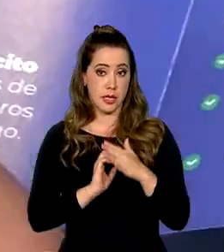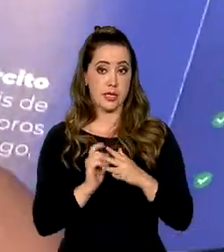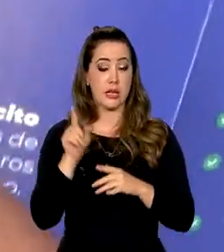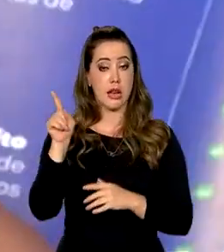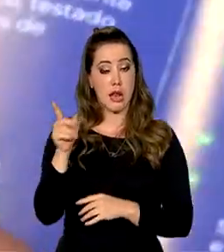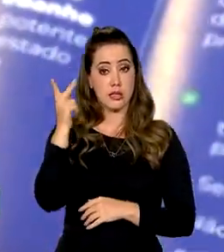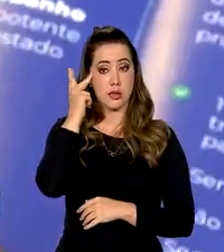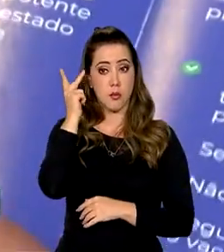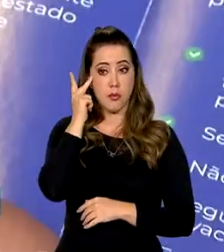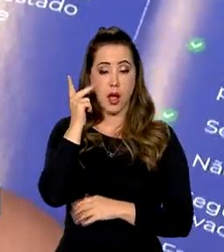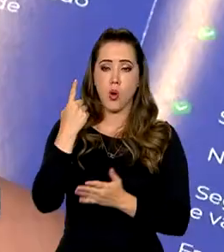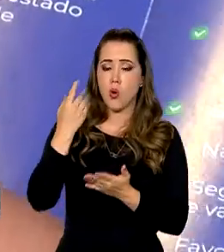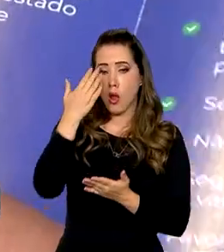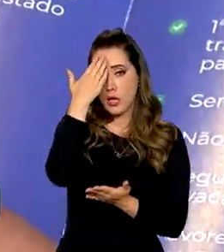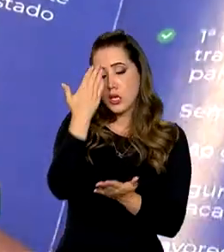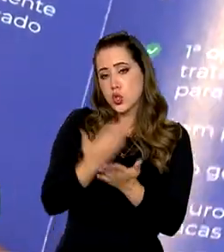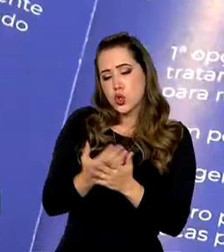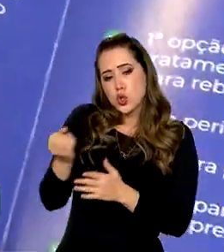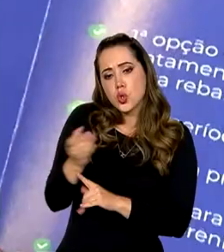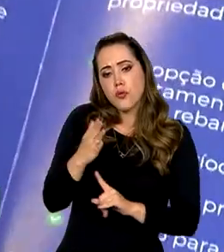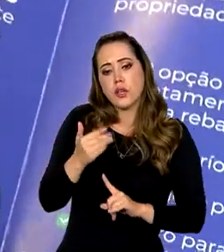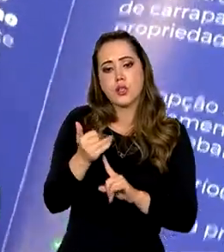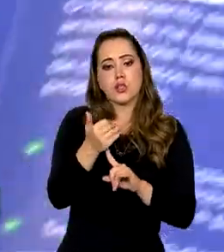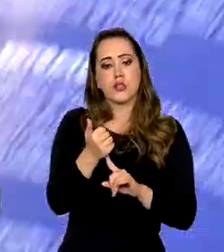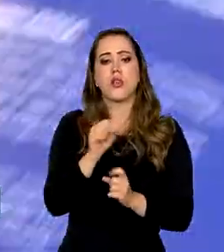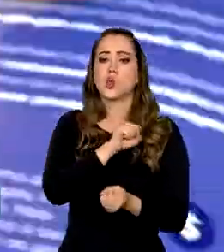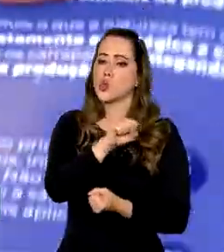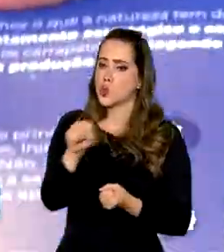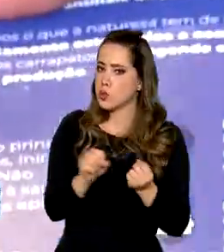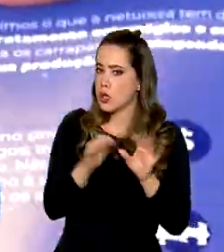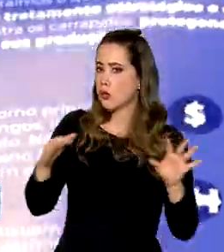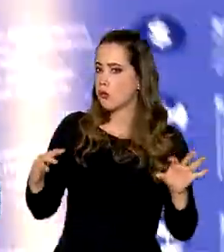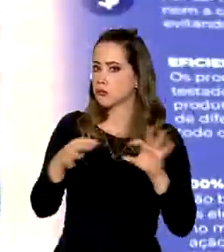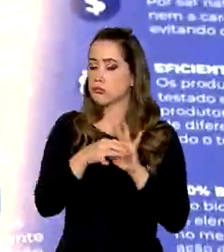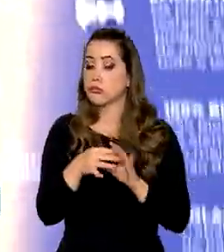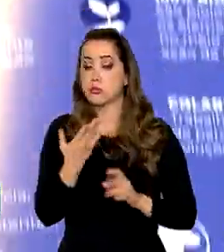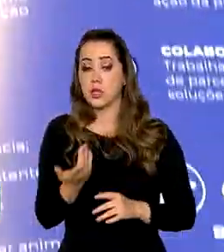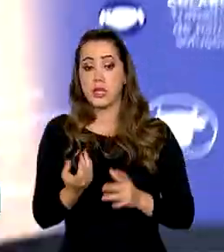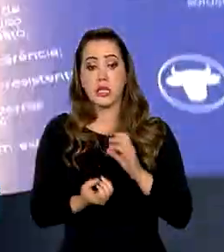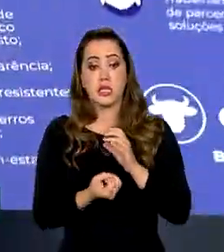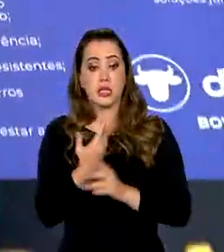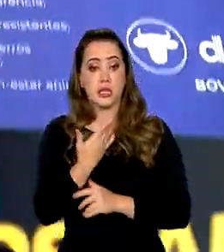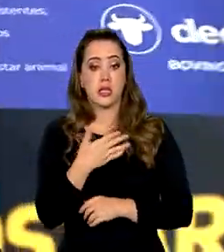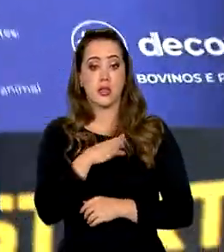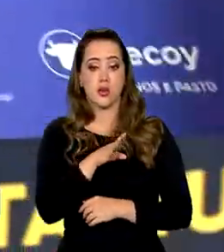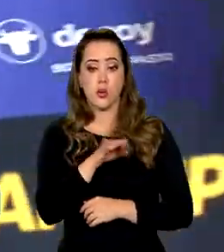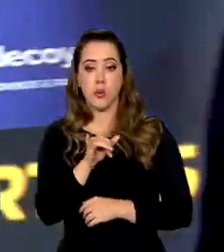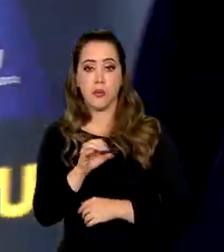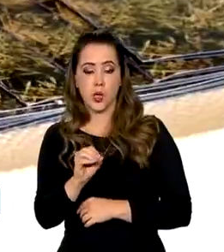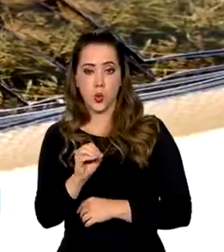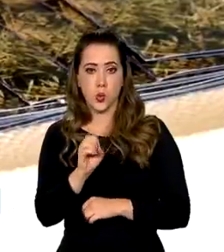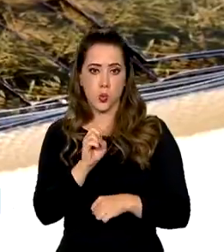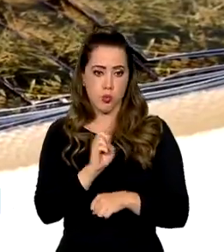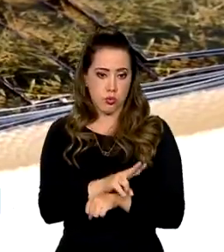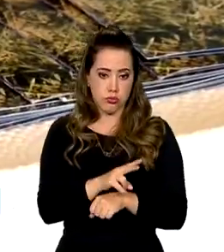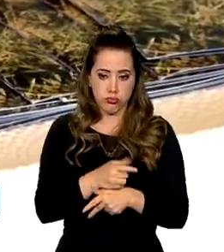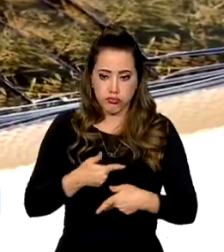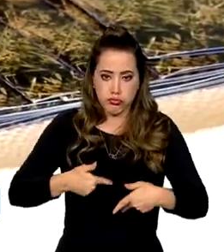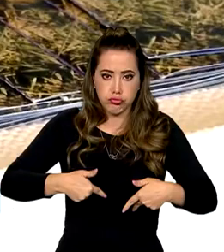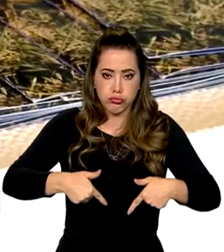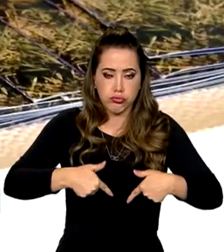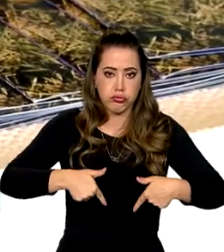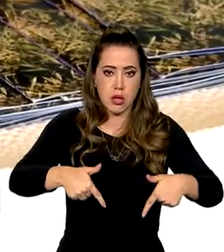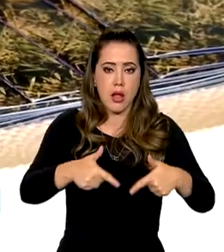São Paulo apostou em inovação e sustentabilidade. Desenvolveu um bioinseticida capaz de